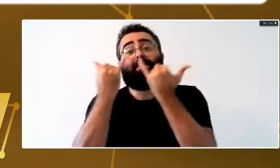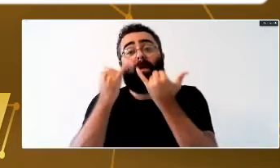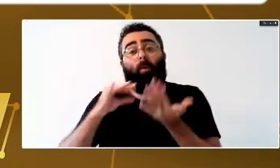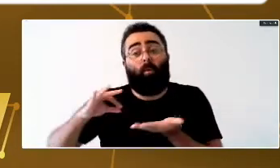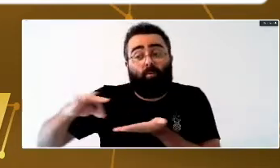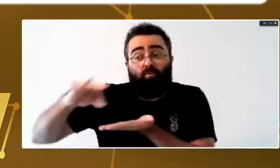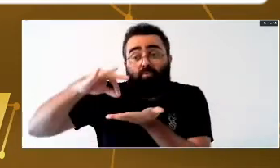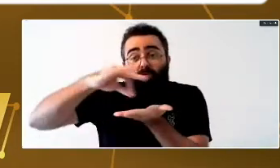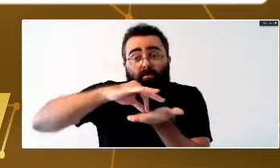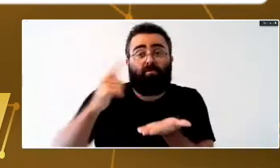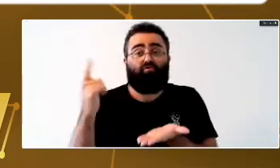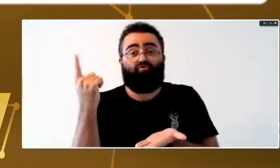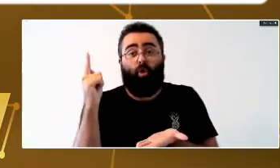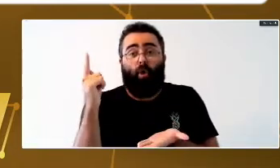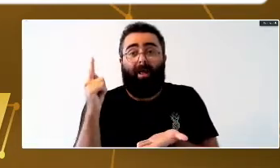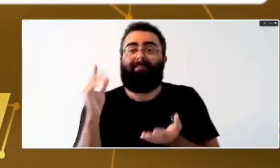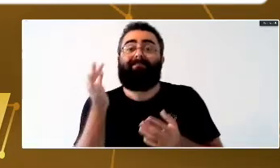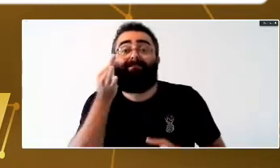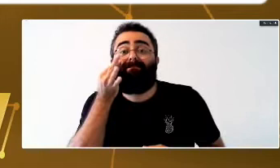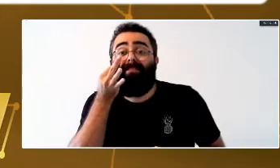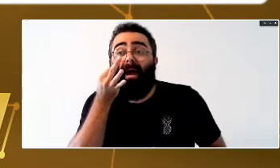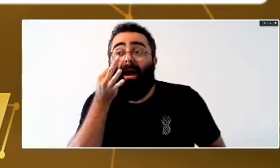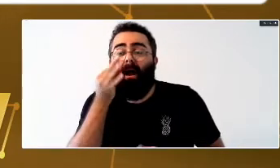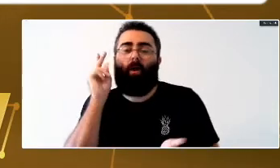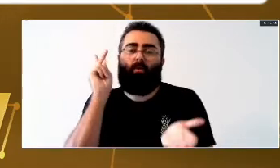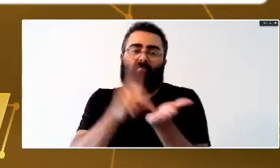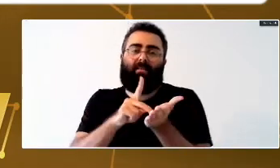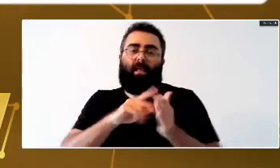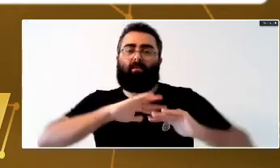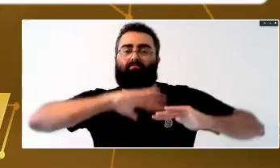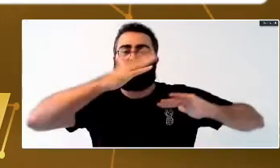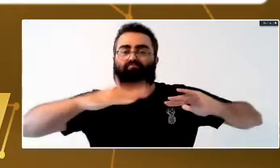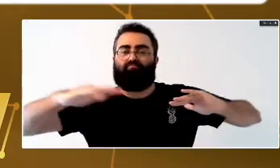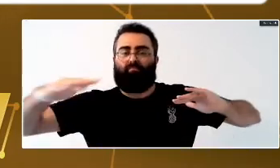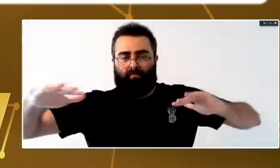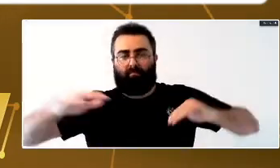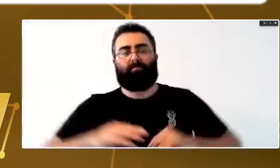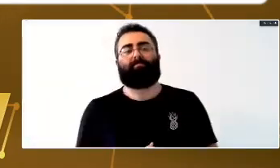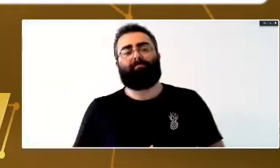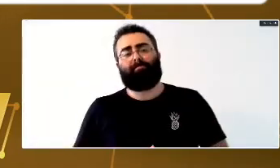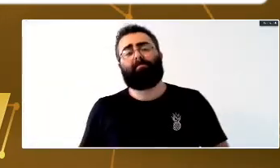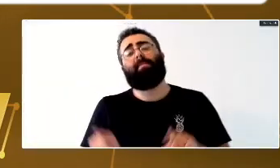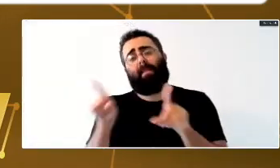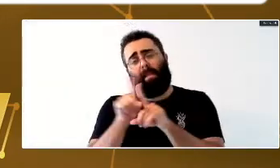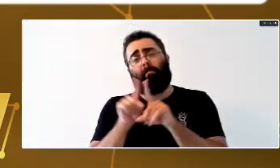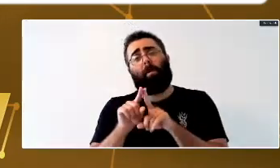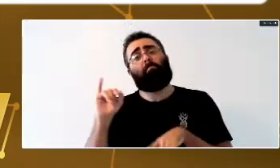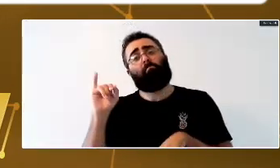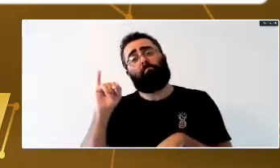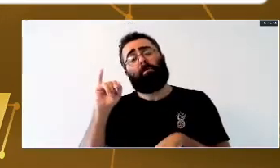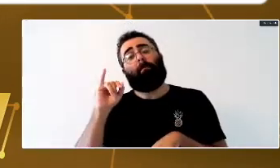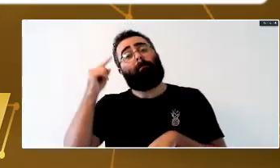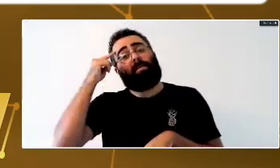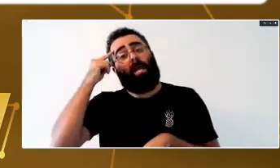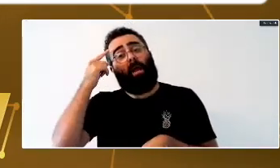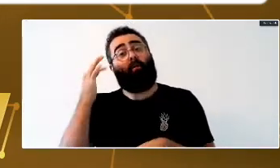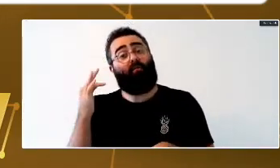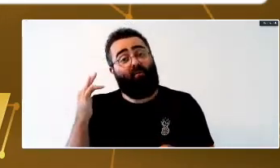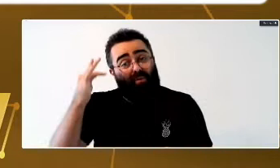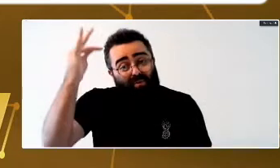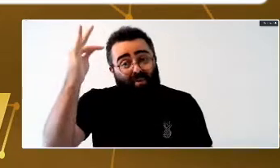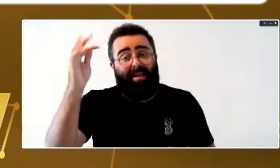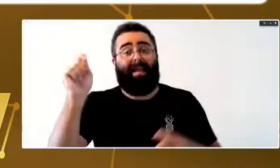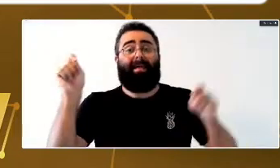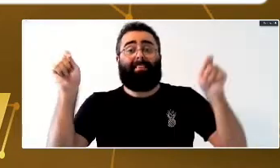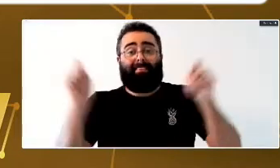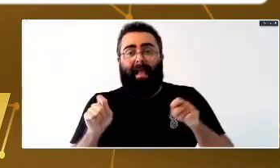da realidade de campo. E pensando já na possibilidade de integração desses sistemas com